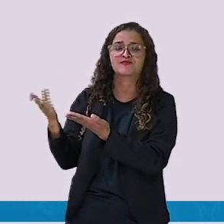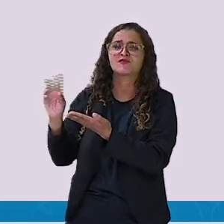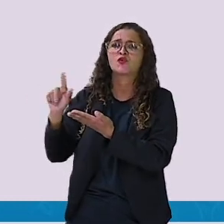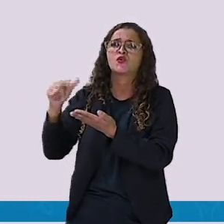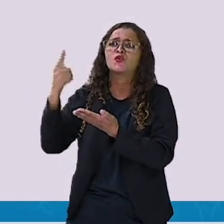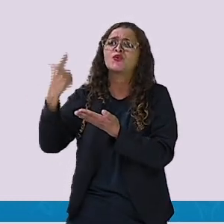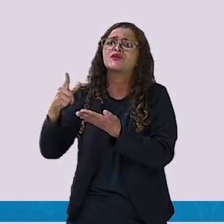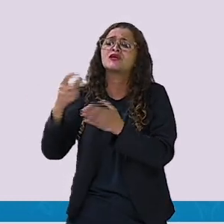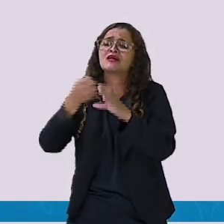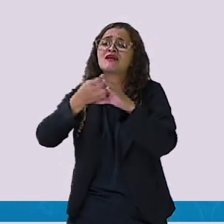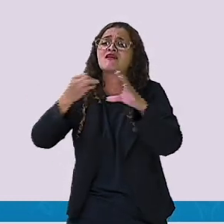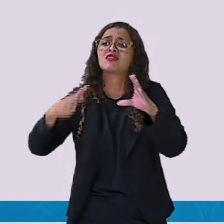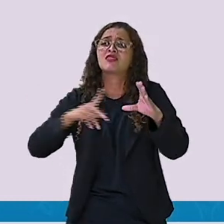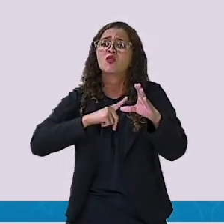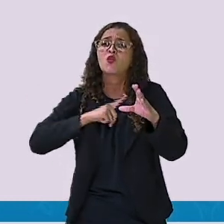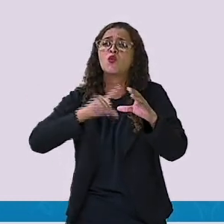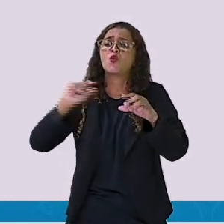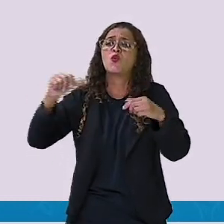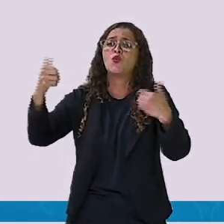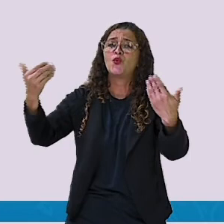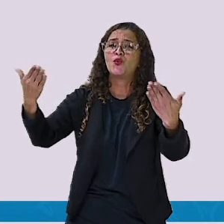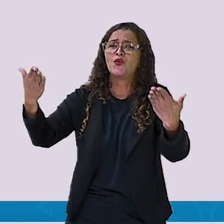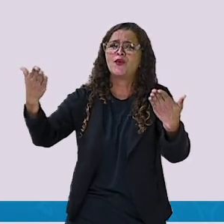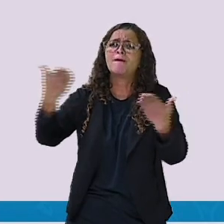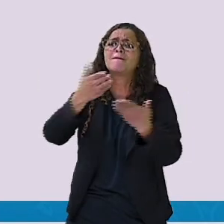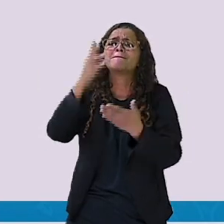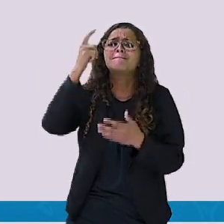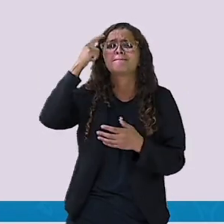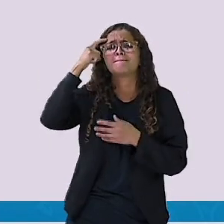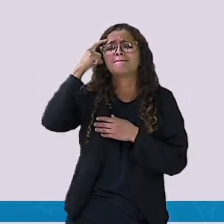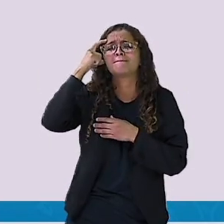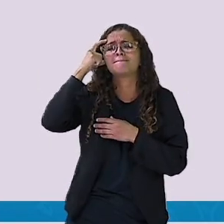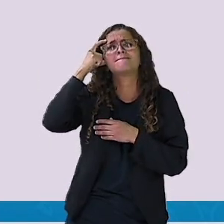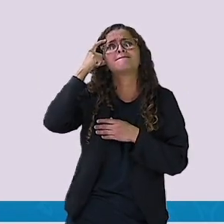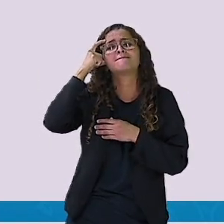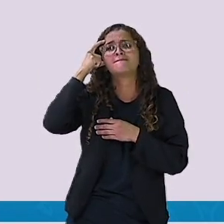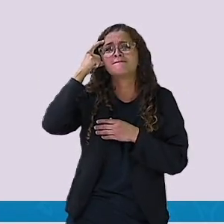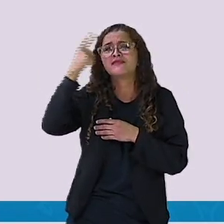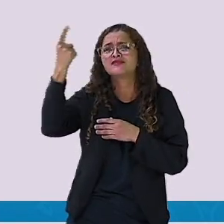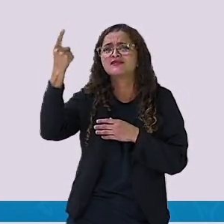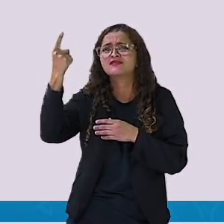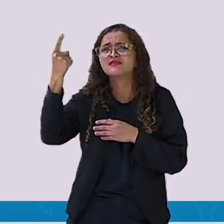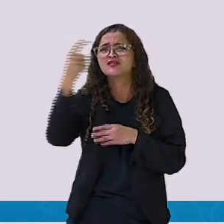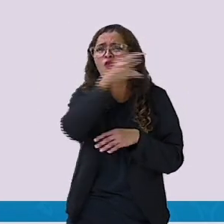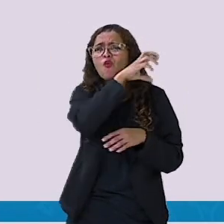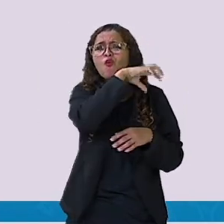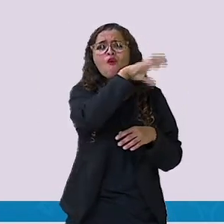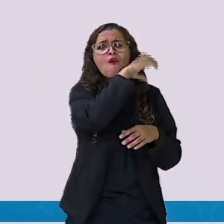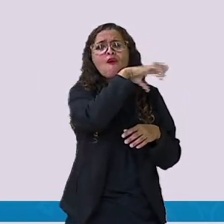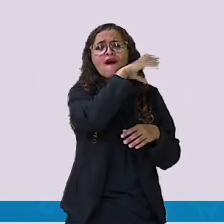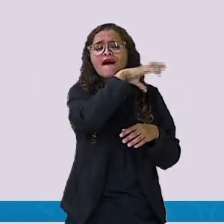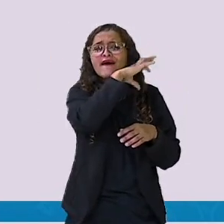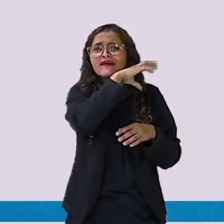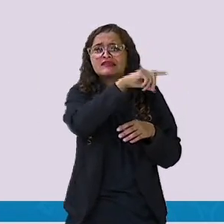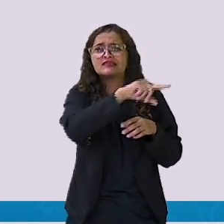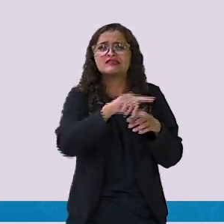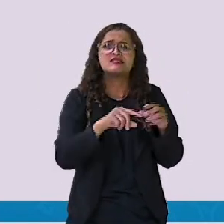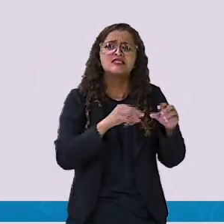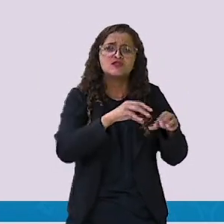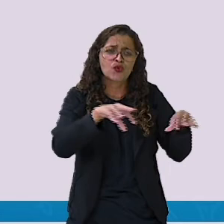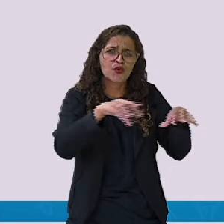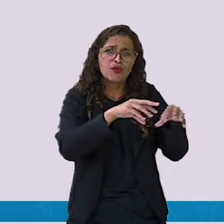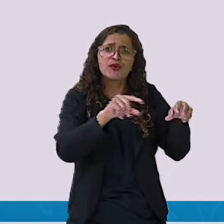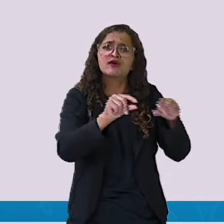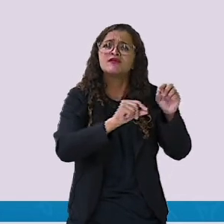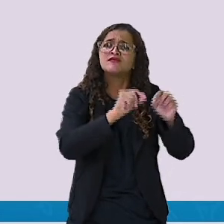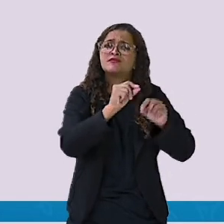Outra coisa que a moderna faz. Vamos pensar ali com sua criação, quando se trata dos animais. Ou até na terra, ela